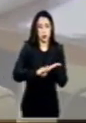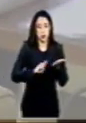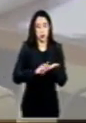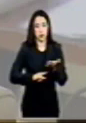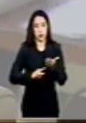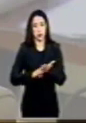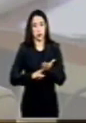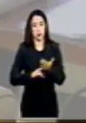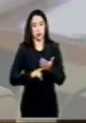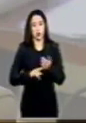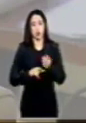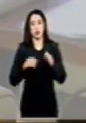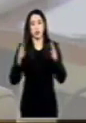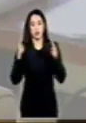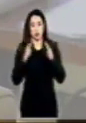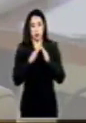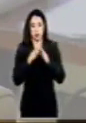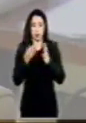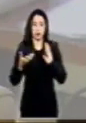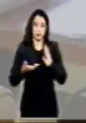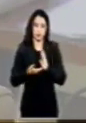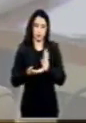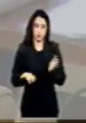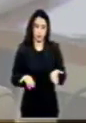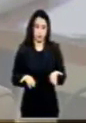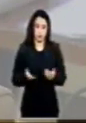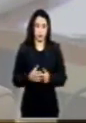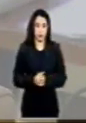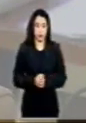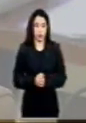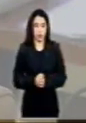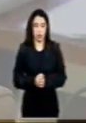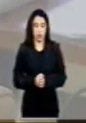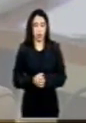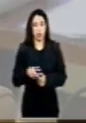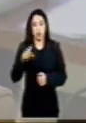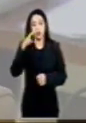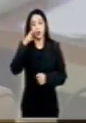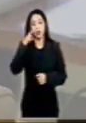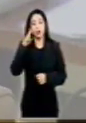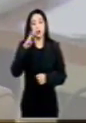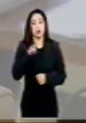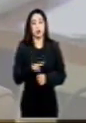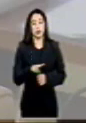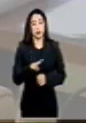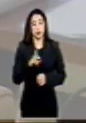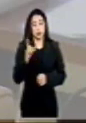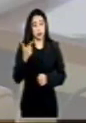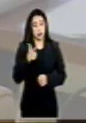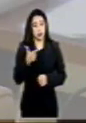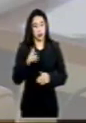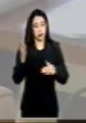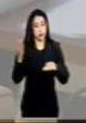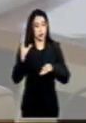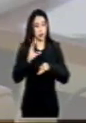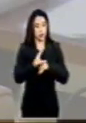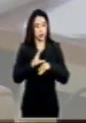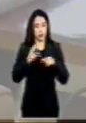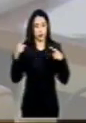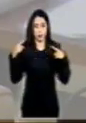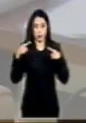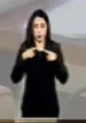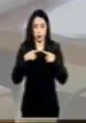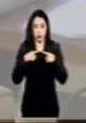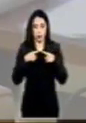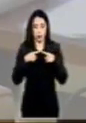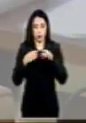dependências dessa Casa Legislativa. Além de não haver determinação constitucional nesse sentido, a prévia autorização poderia, no